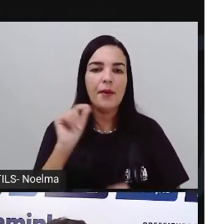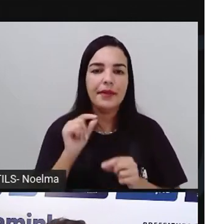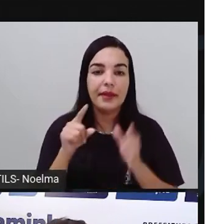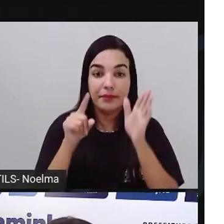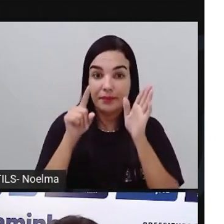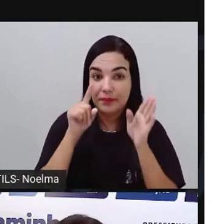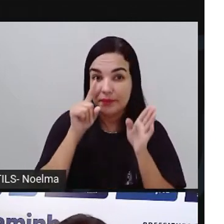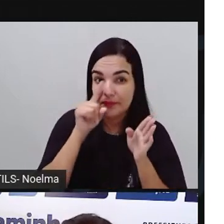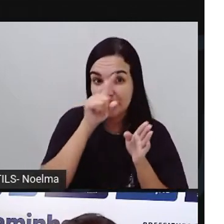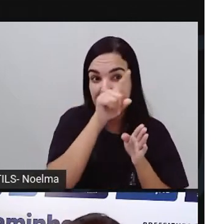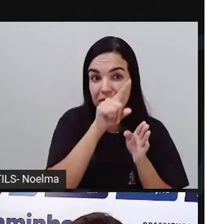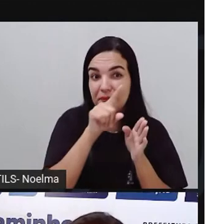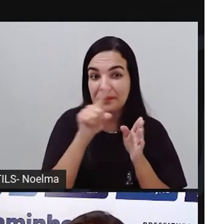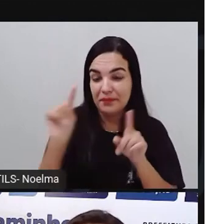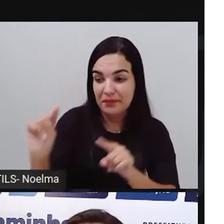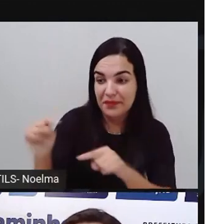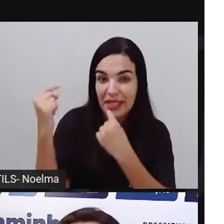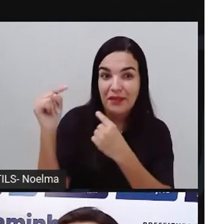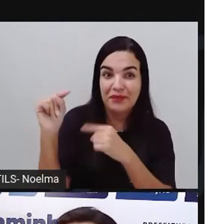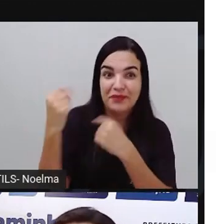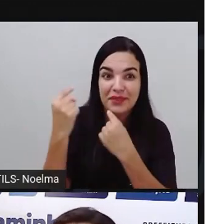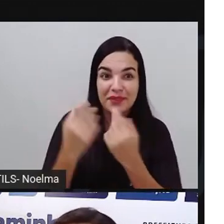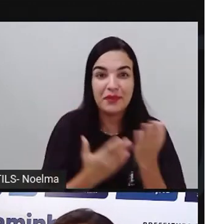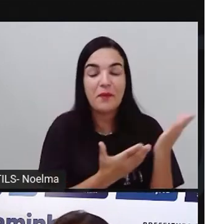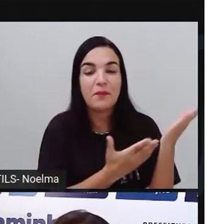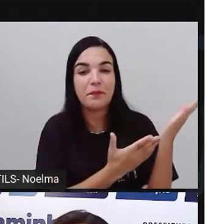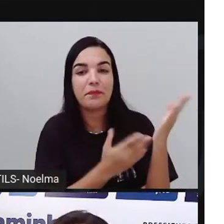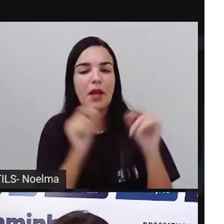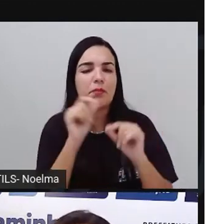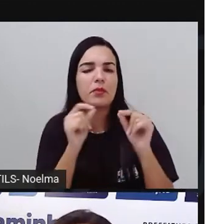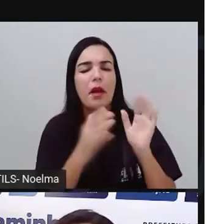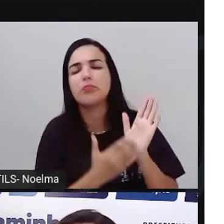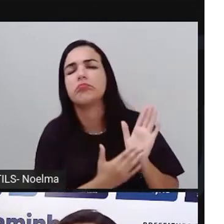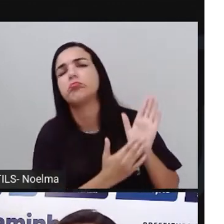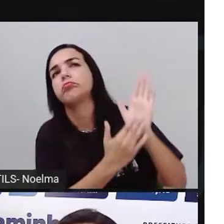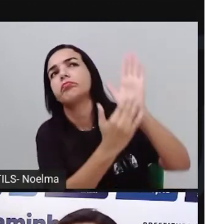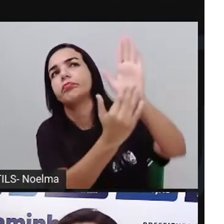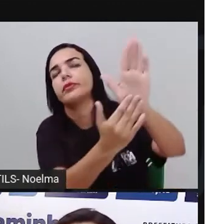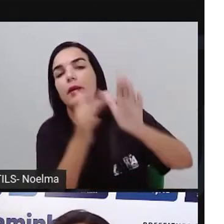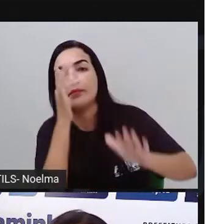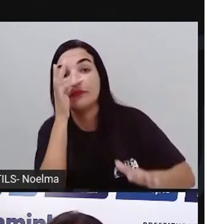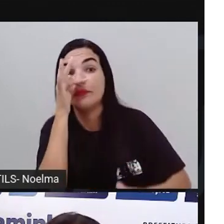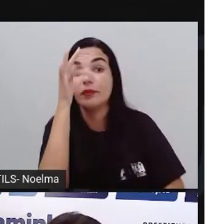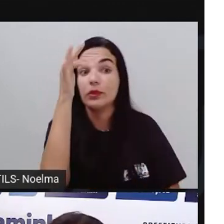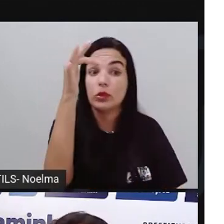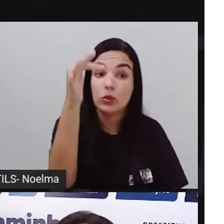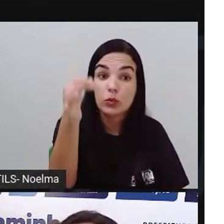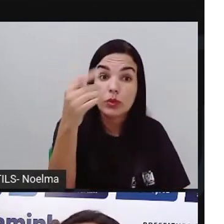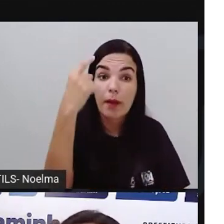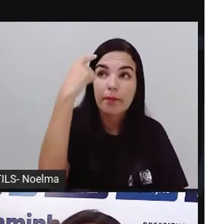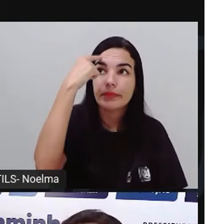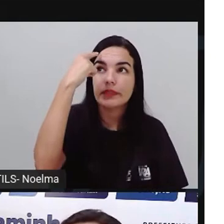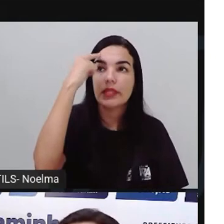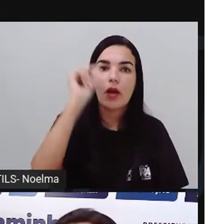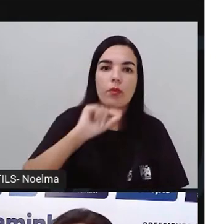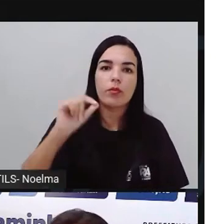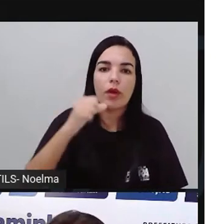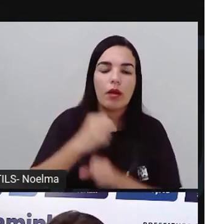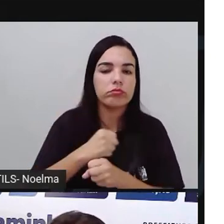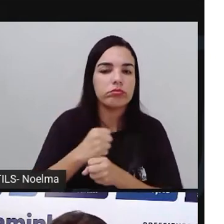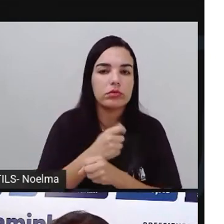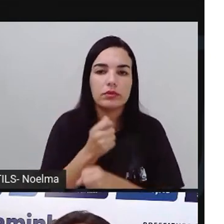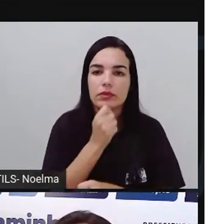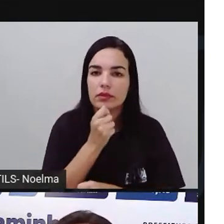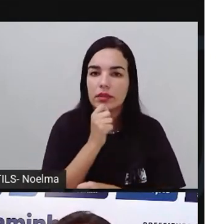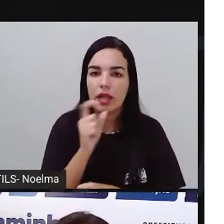de 2019 e a projeção, porque a PRO fala em projeção, porque a ideia, nesses anos ainda não se